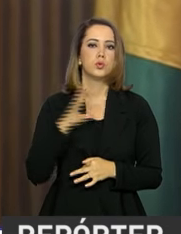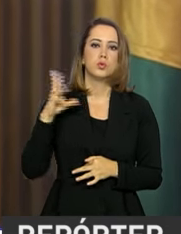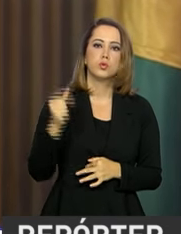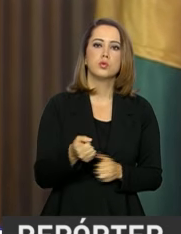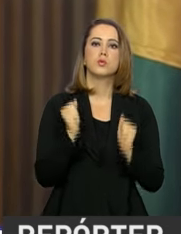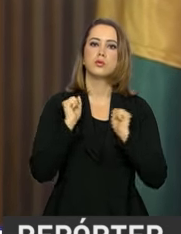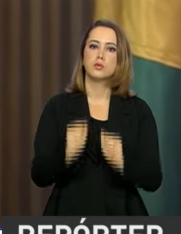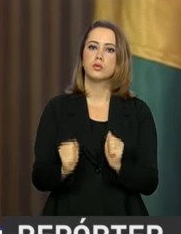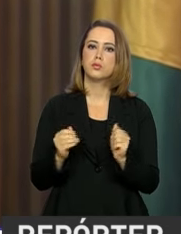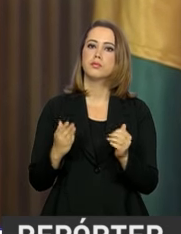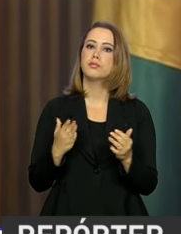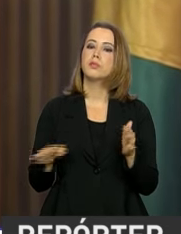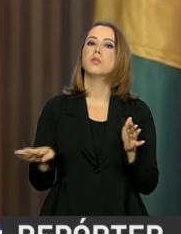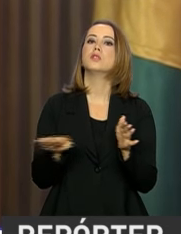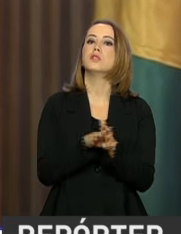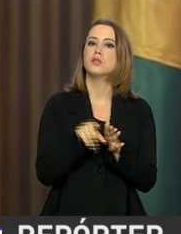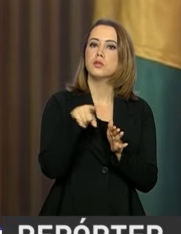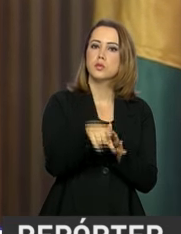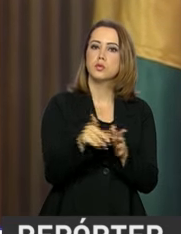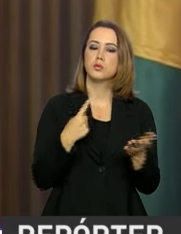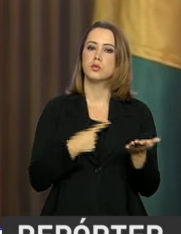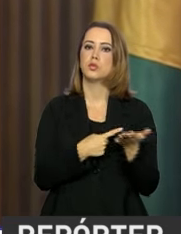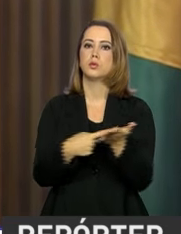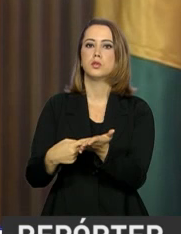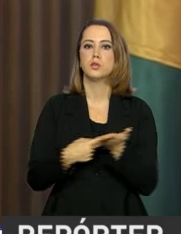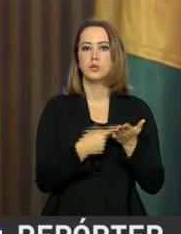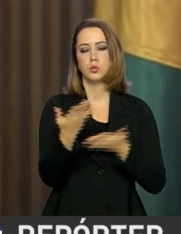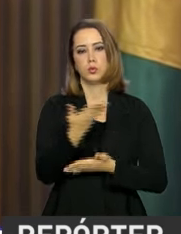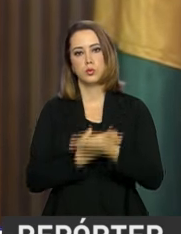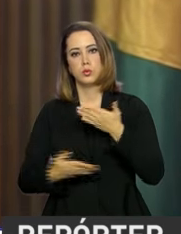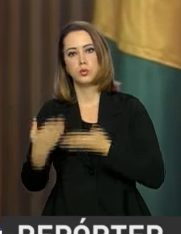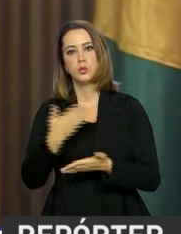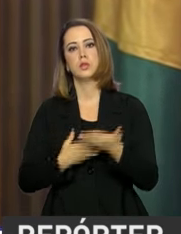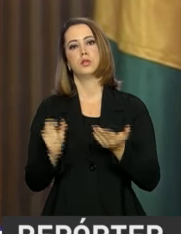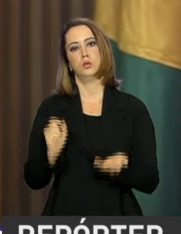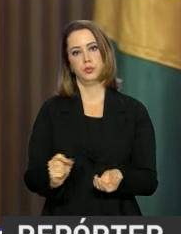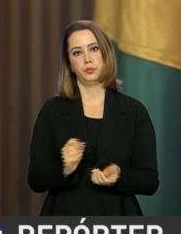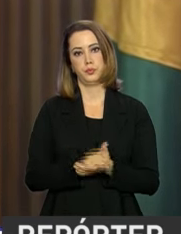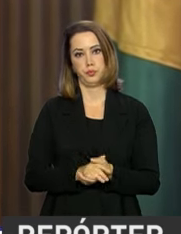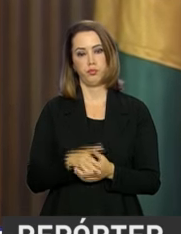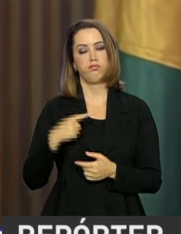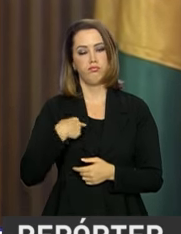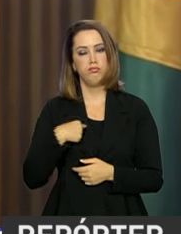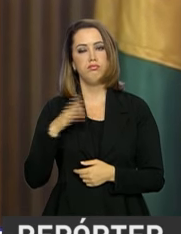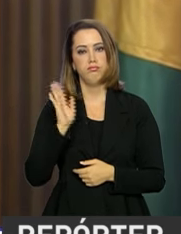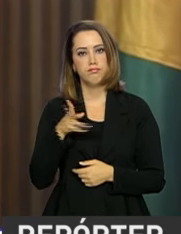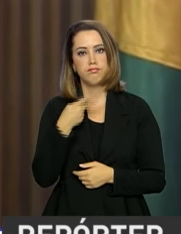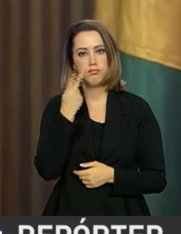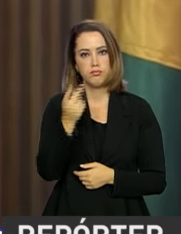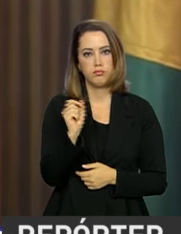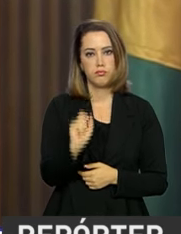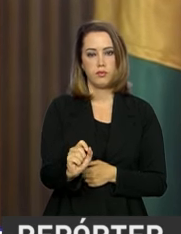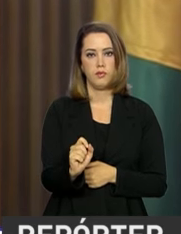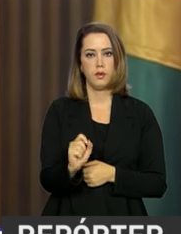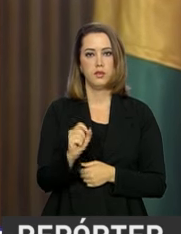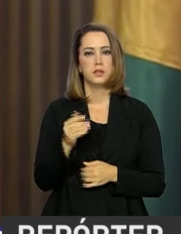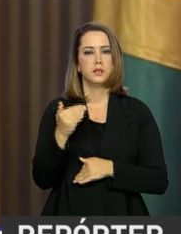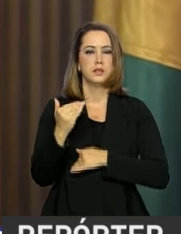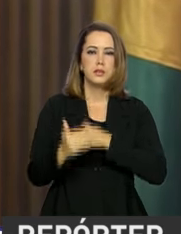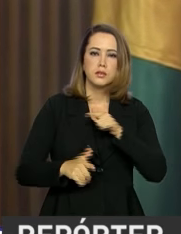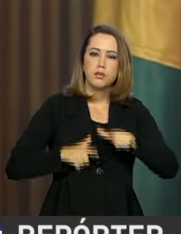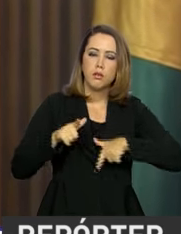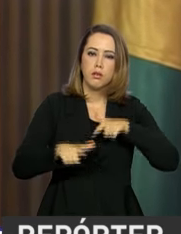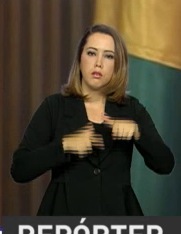a este acordo num concerto federativo. Volto a dizer que durante muito tempo se trabalhou